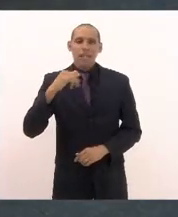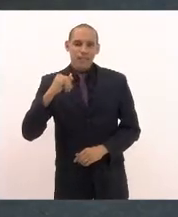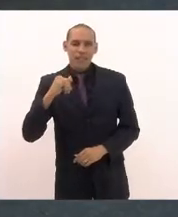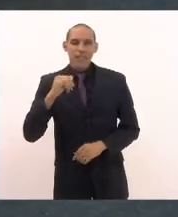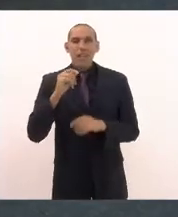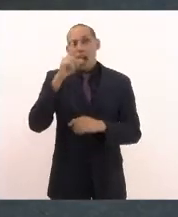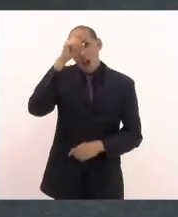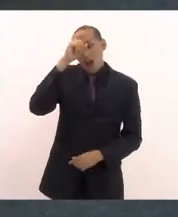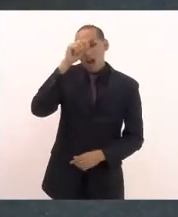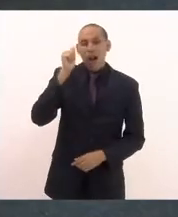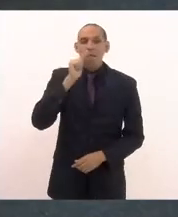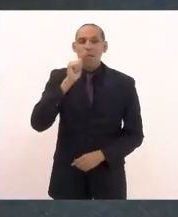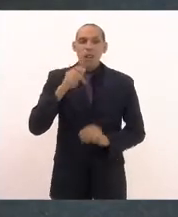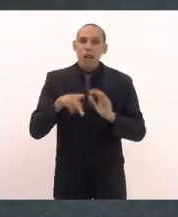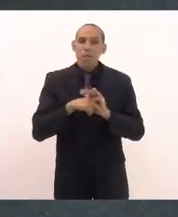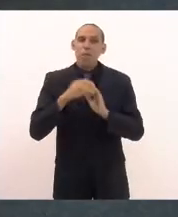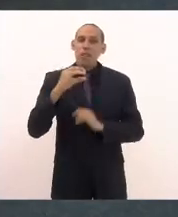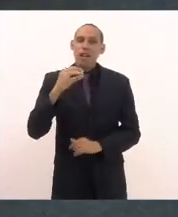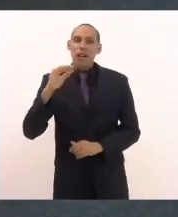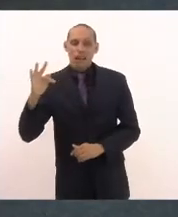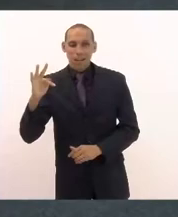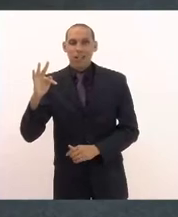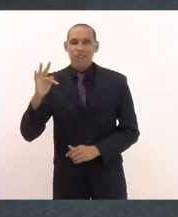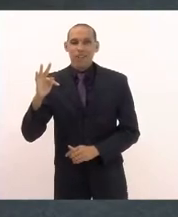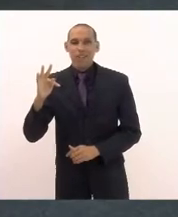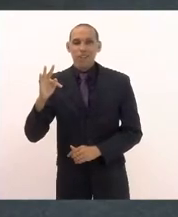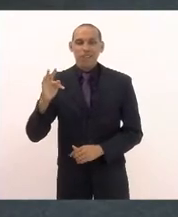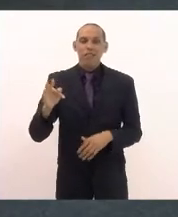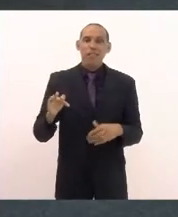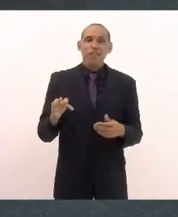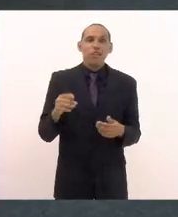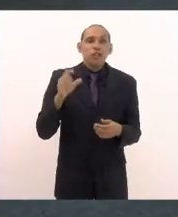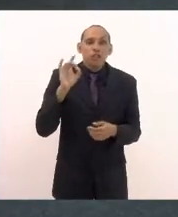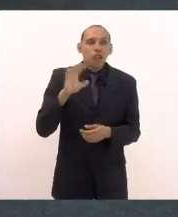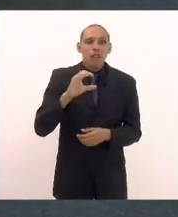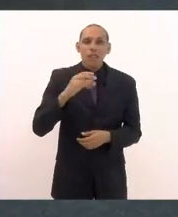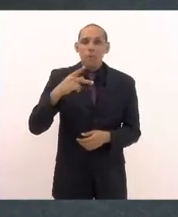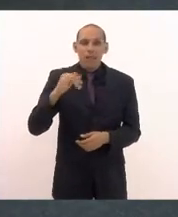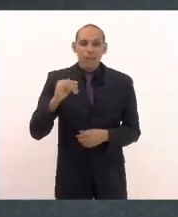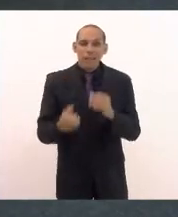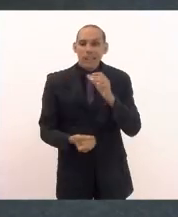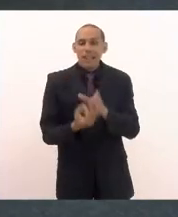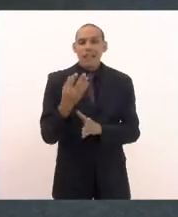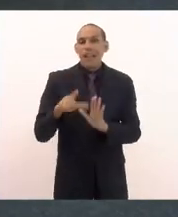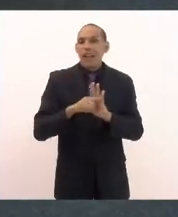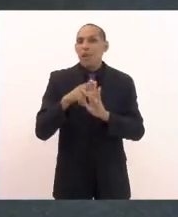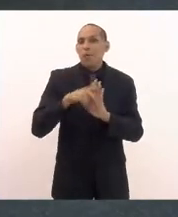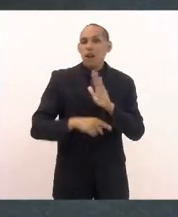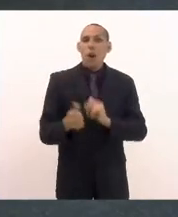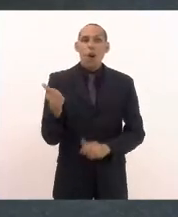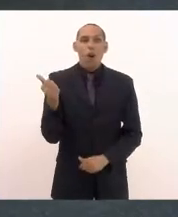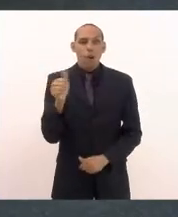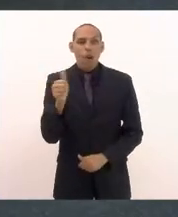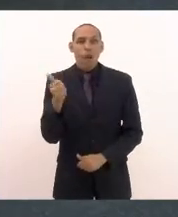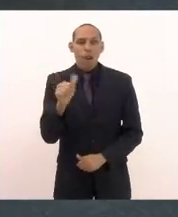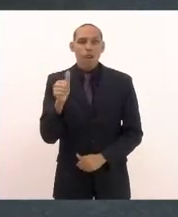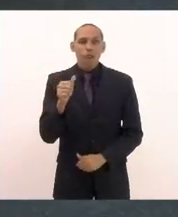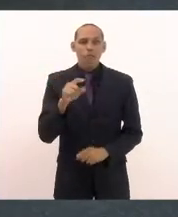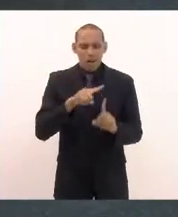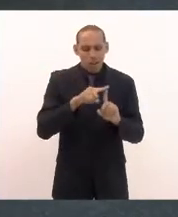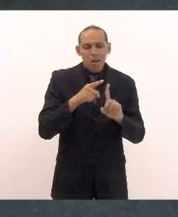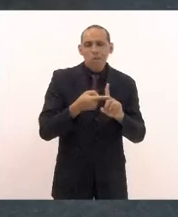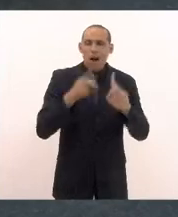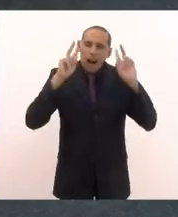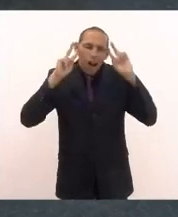Cabo Frio, que só essa CPI gerou 11 projetos de lei, você imagina, né? Falando de parto